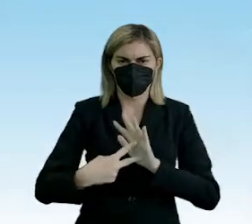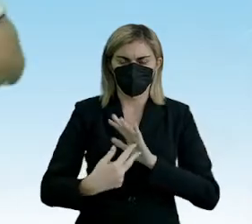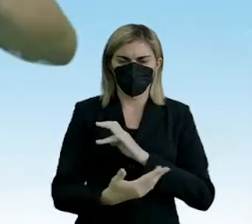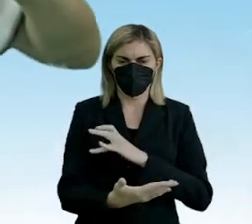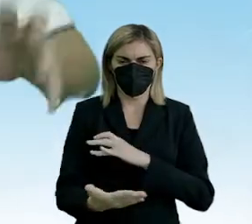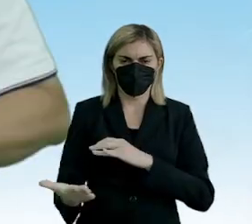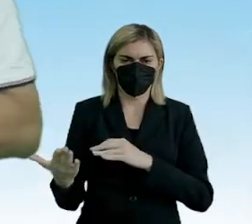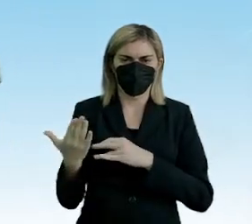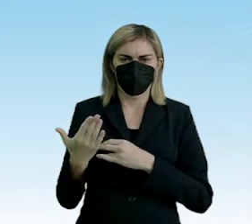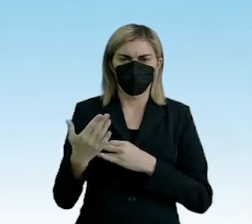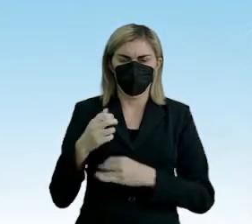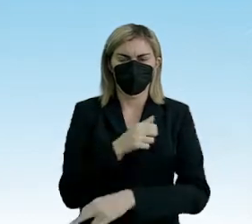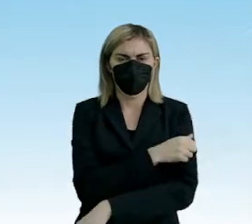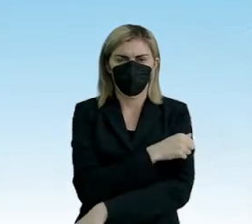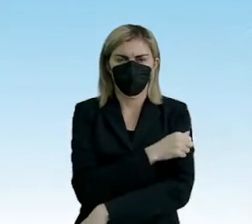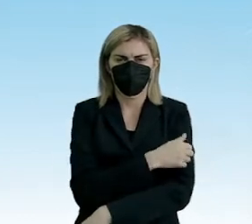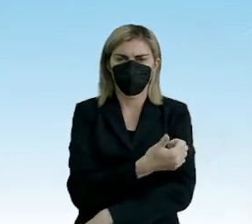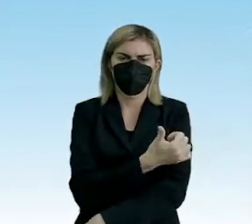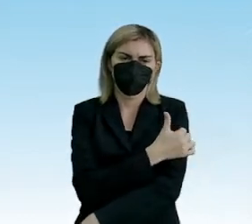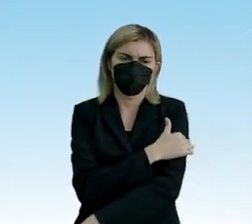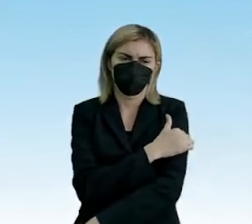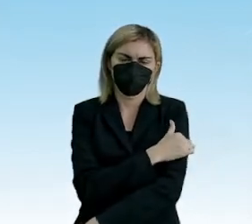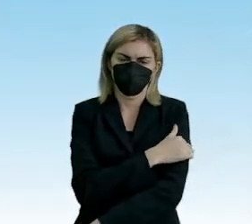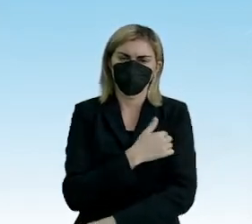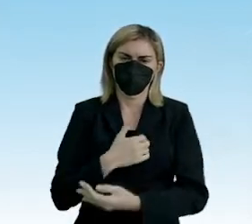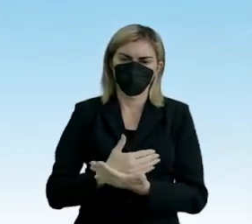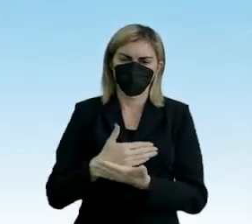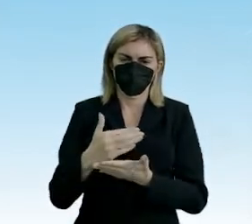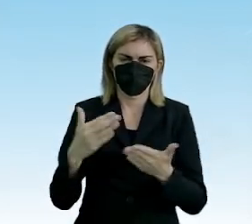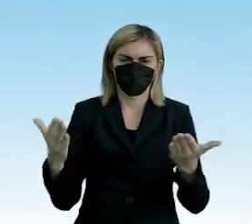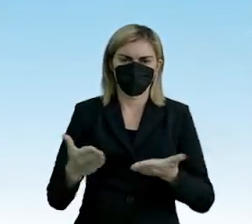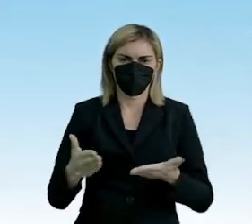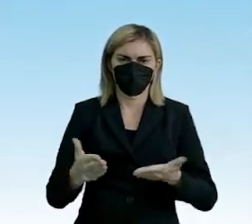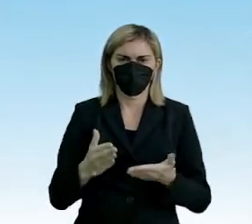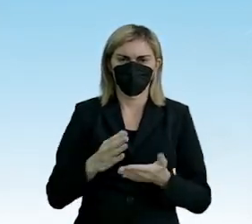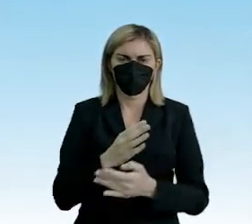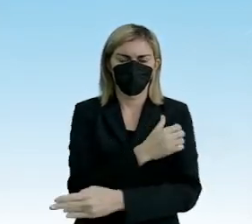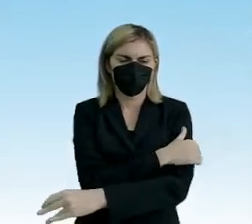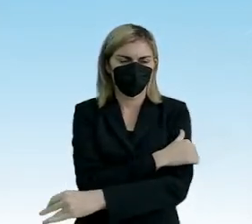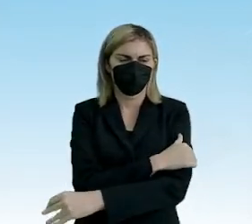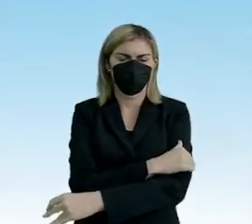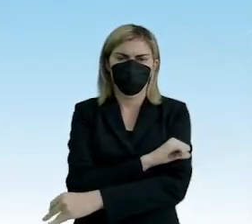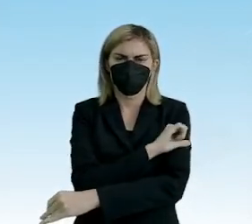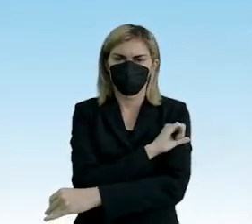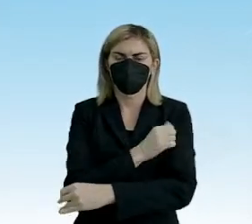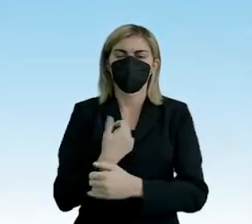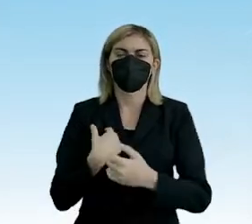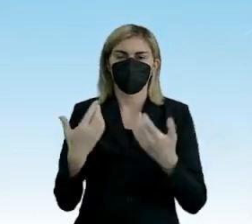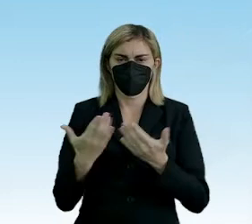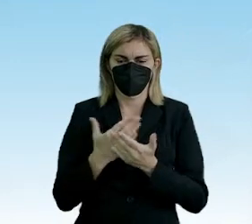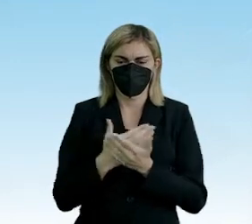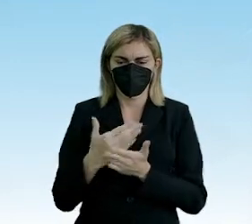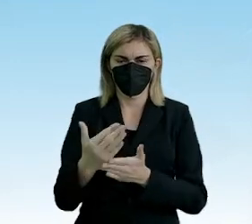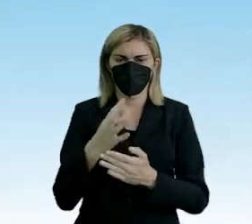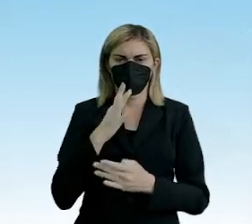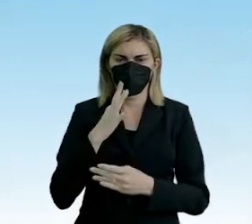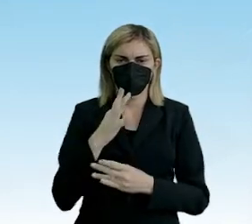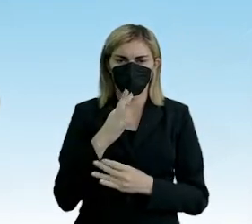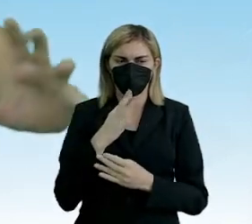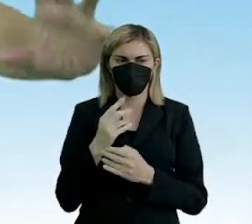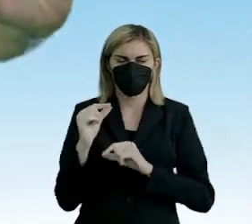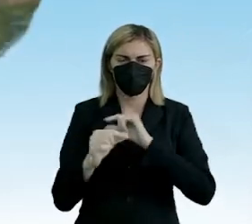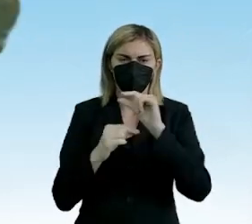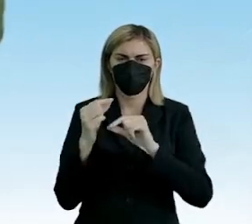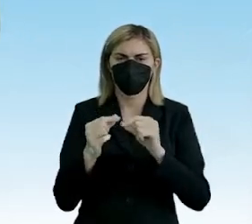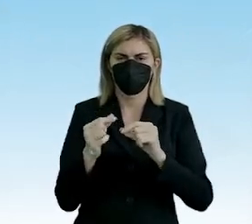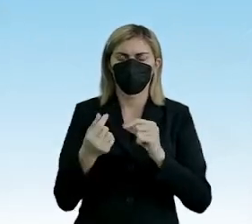aí, você, estudante do sexto ano, que está começando agora no fundamental. Então, agora, vocês vão conhecer um pouco